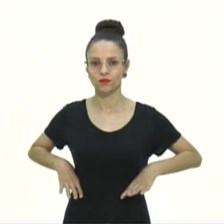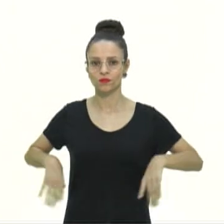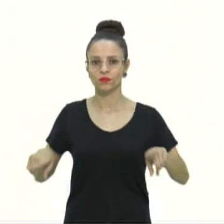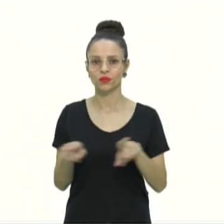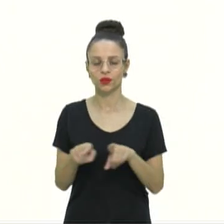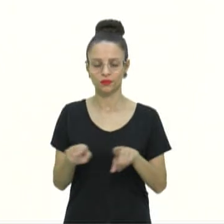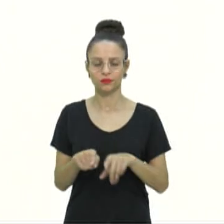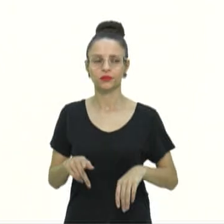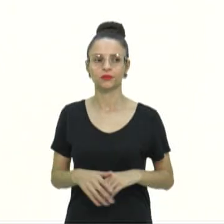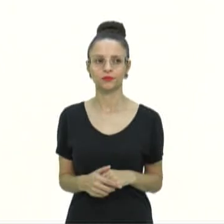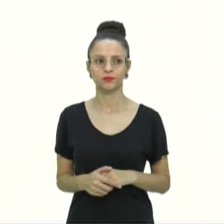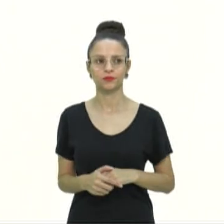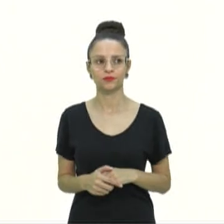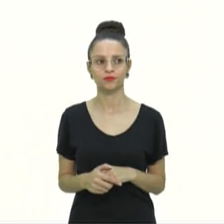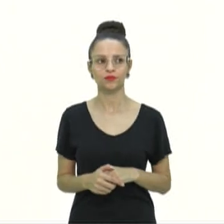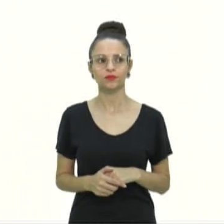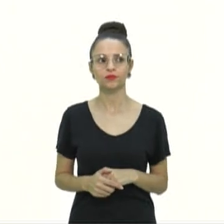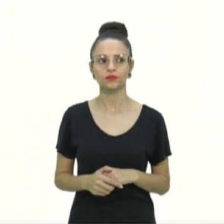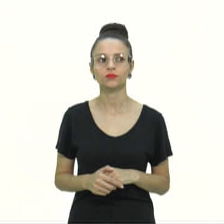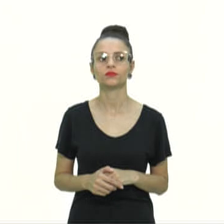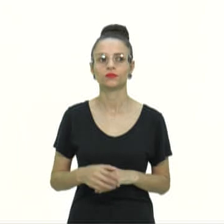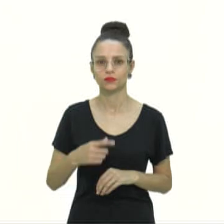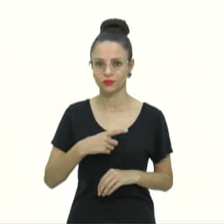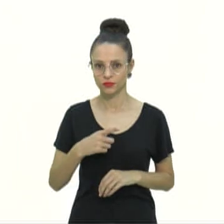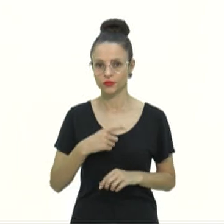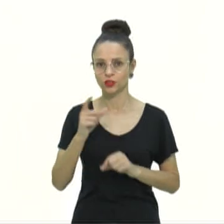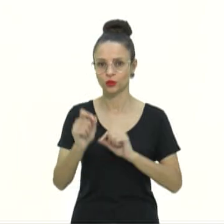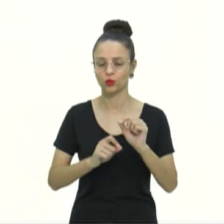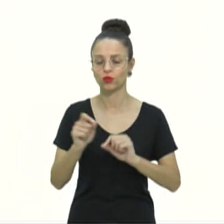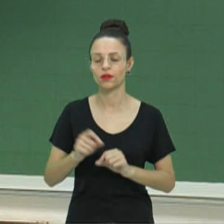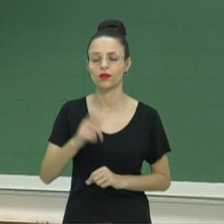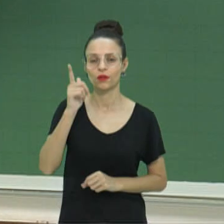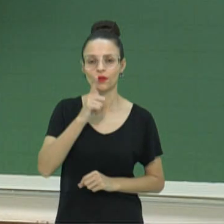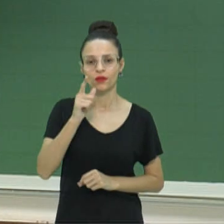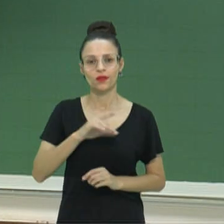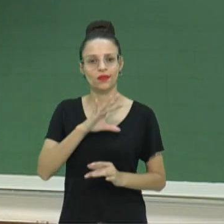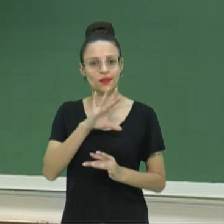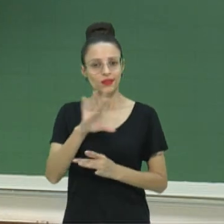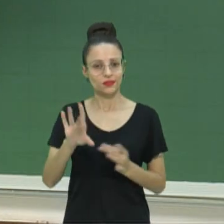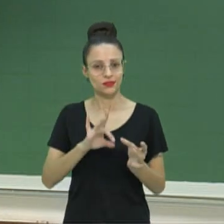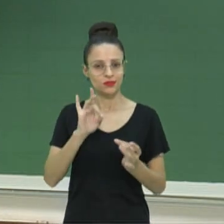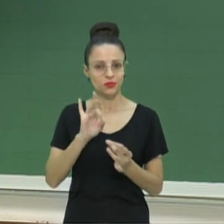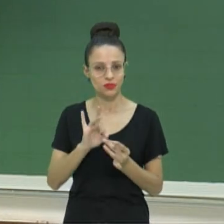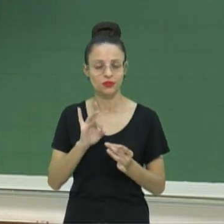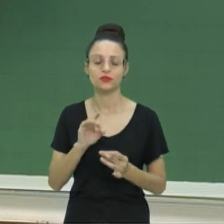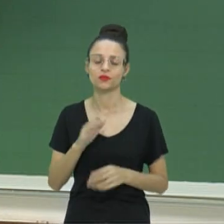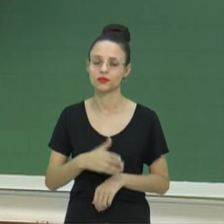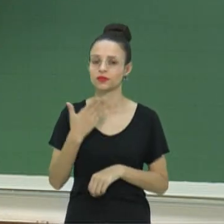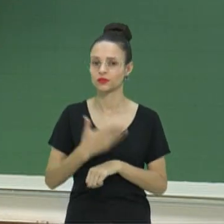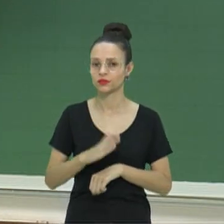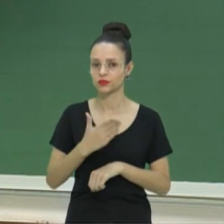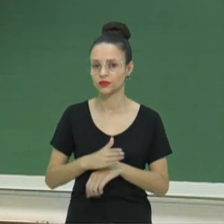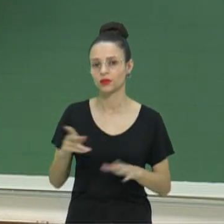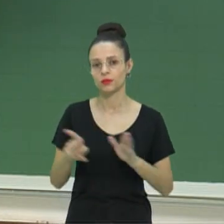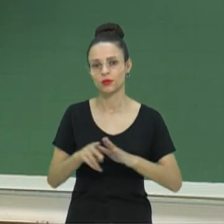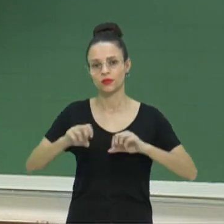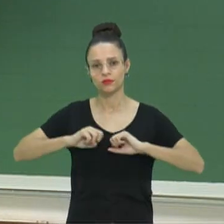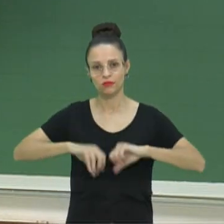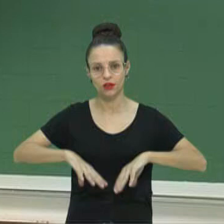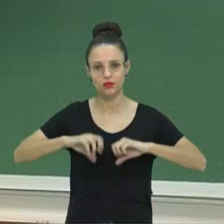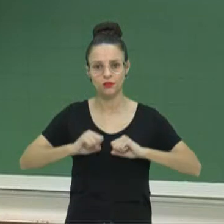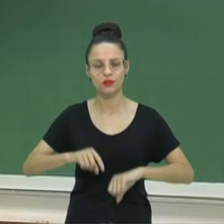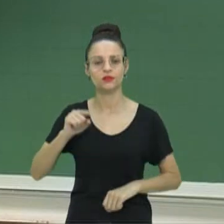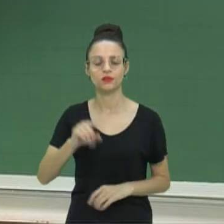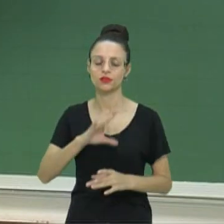o stomach vacuum. Cada um deles são trabalhados especificamente. Então, são exercícios de respiração que